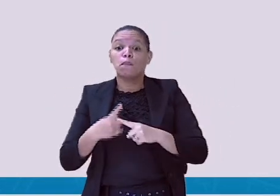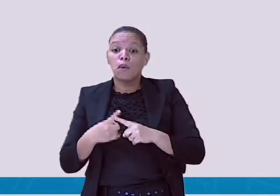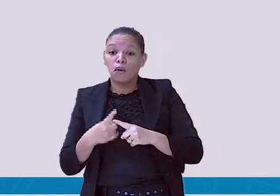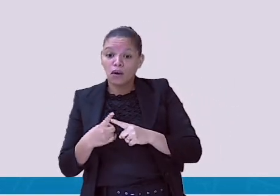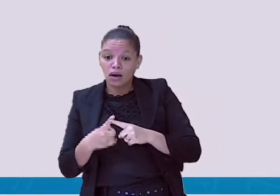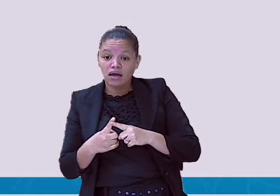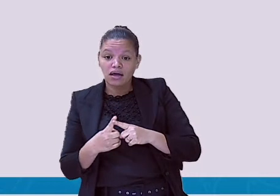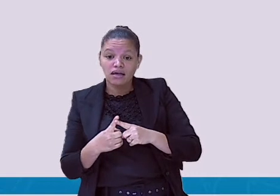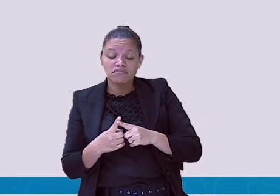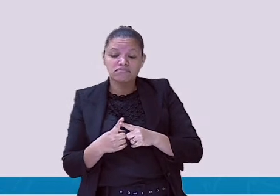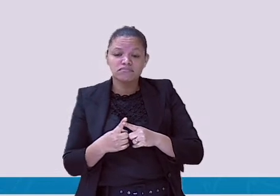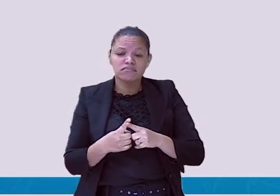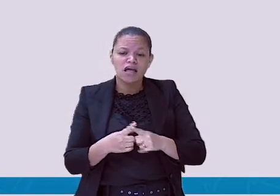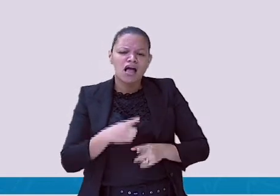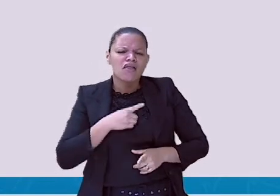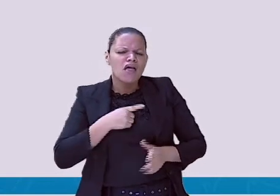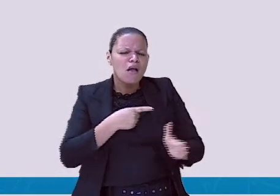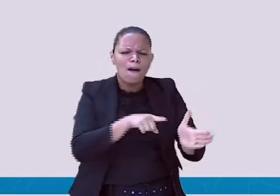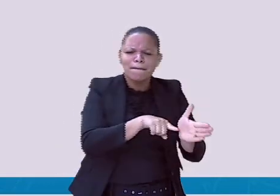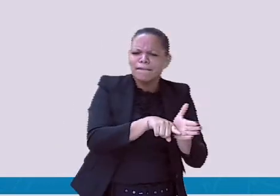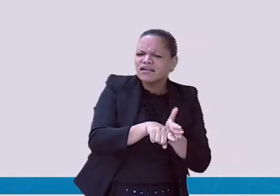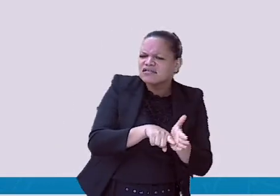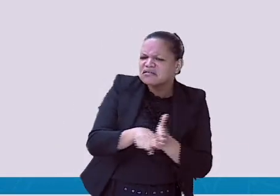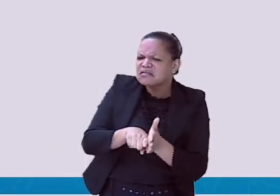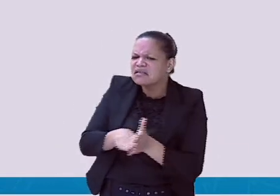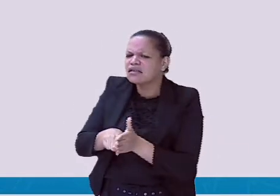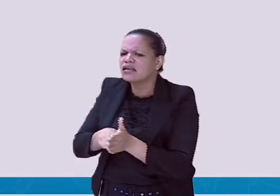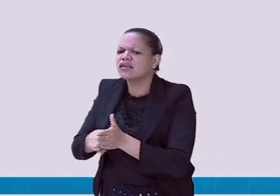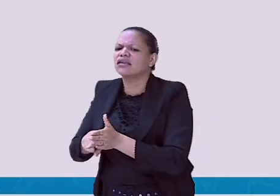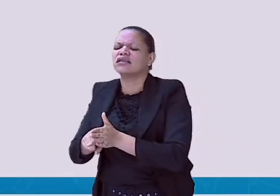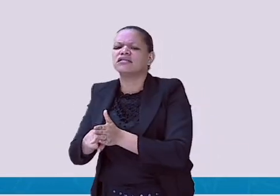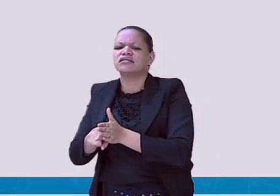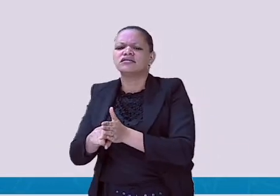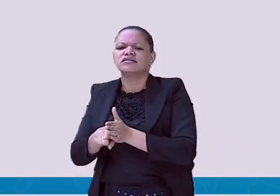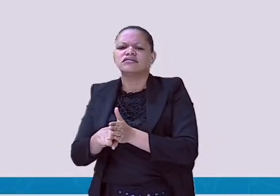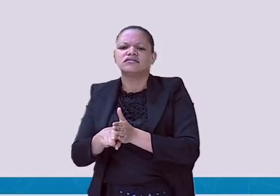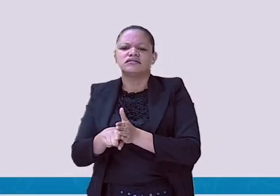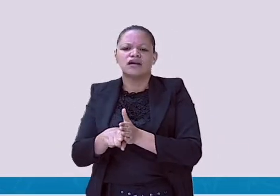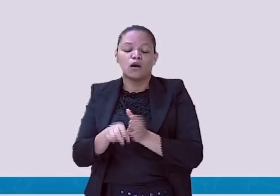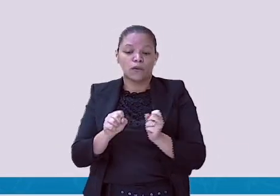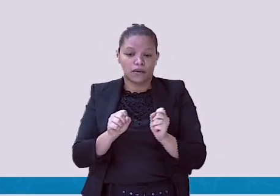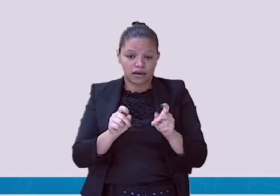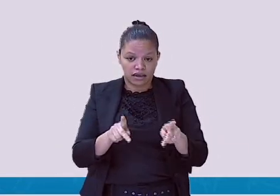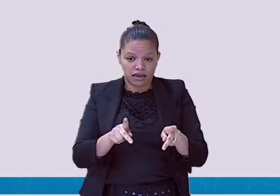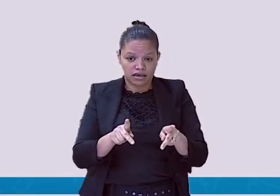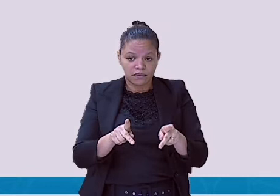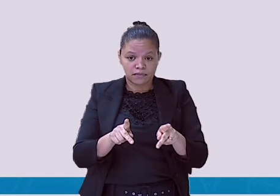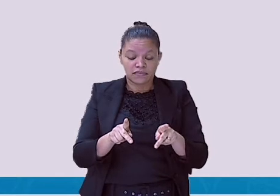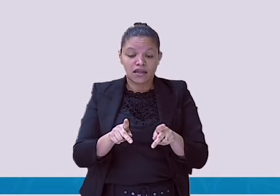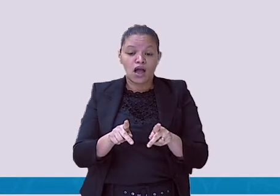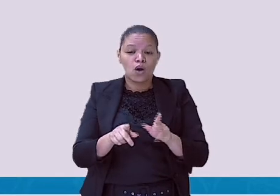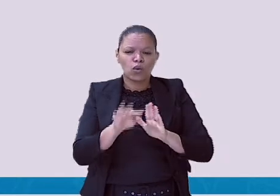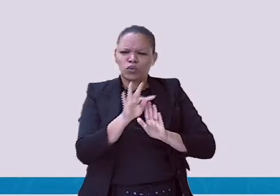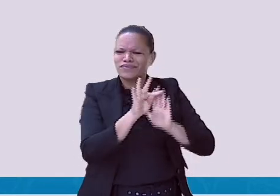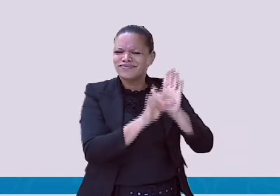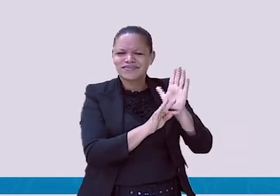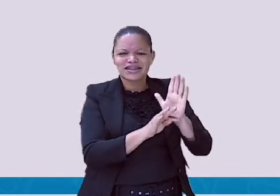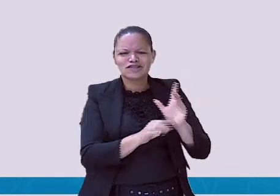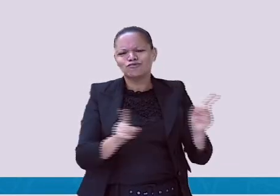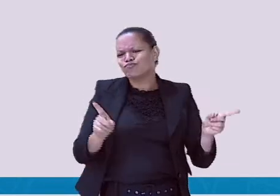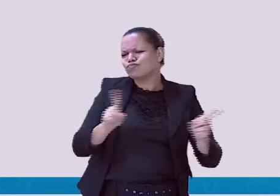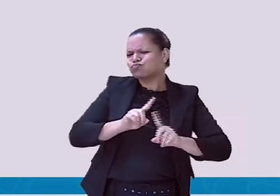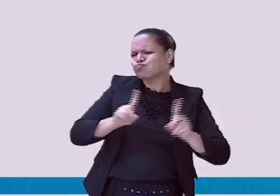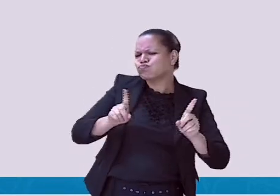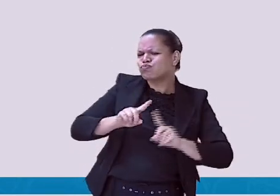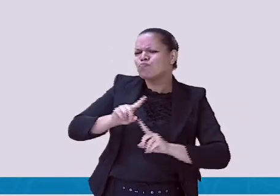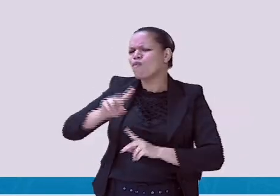à informação das tartarugas. Ele é uma lenda, ele está falando aí de um mito, de uma coisa assim que